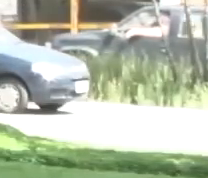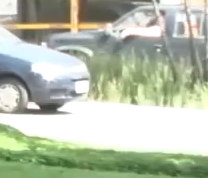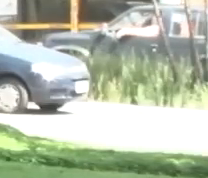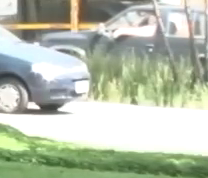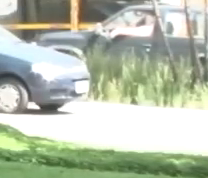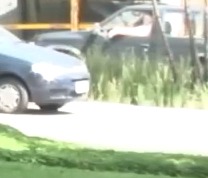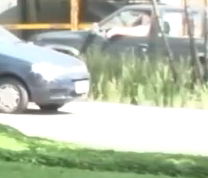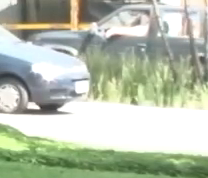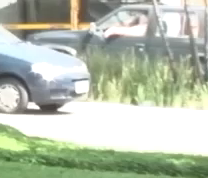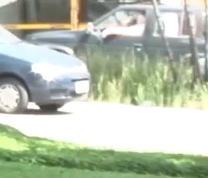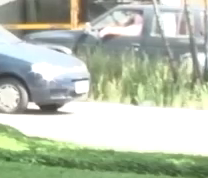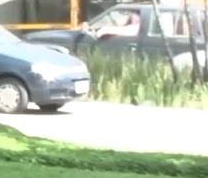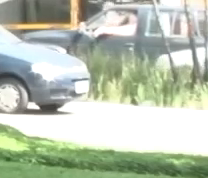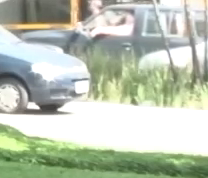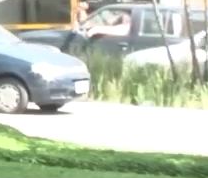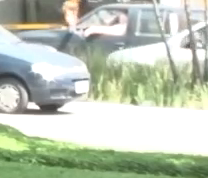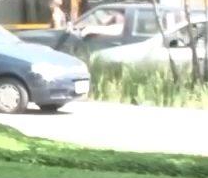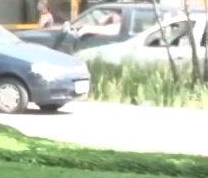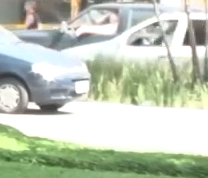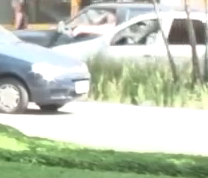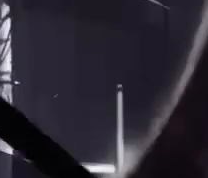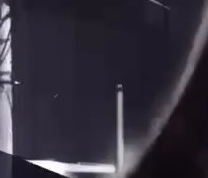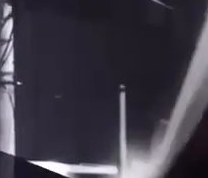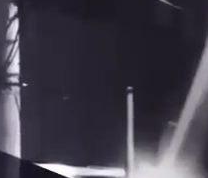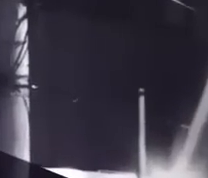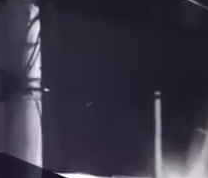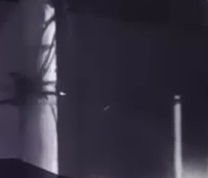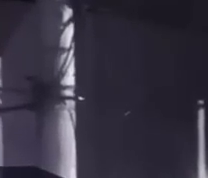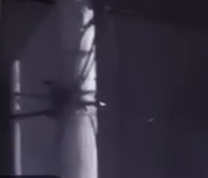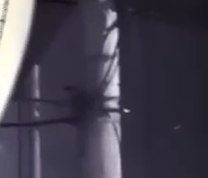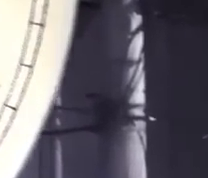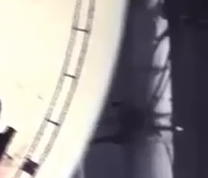Como são as atividades da Câmara durante o ano?